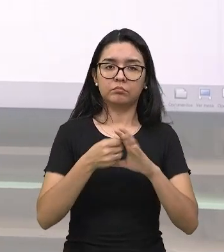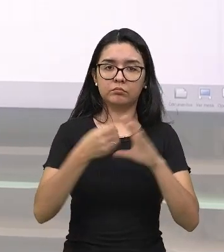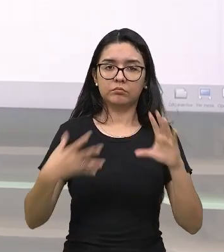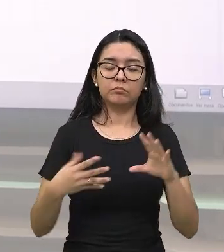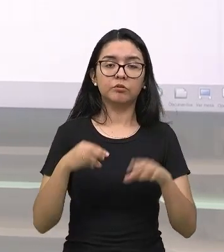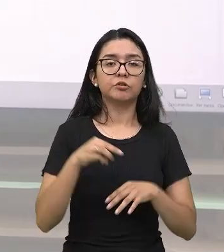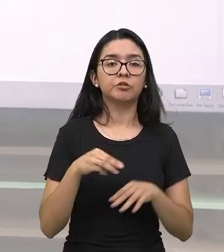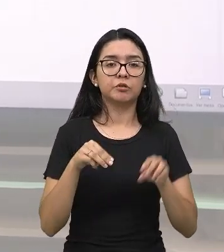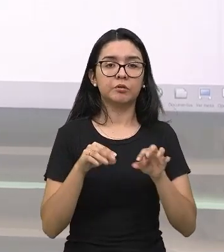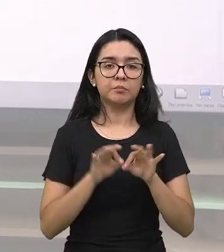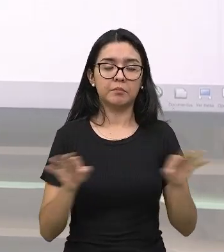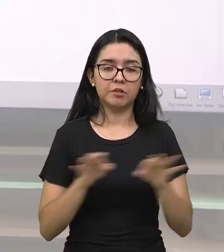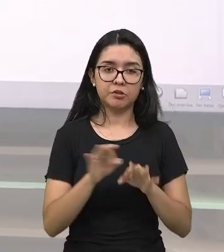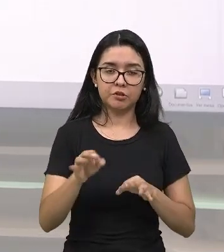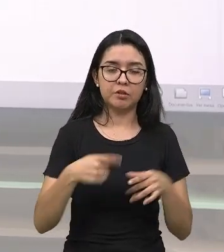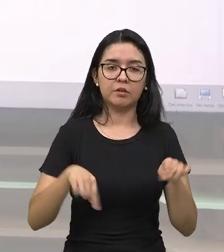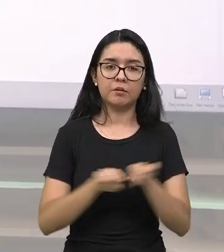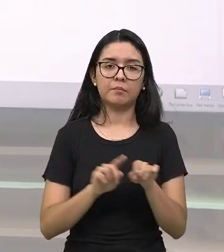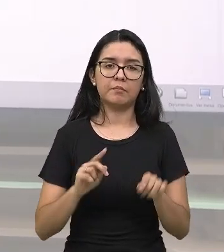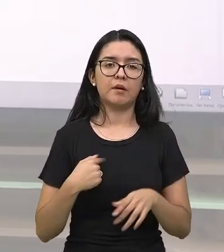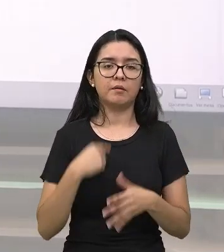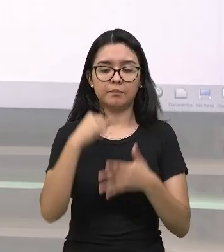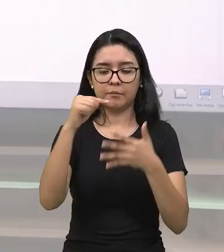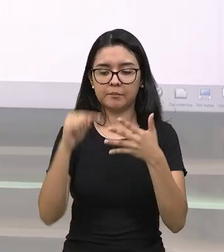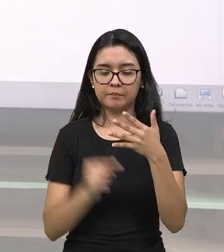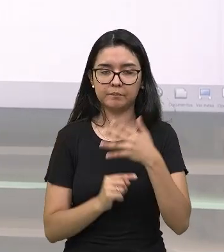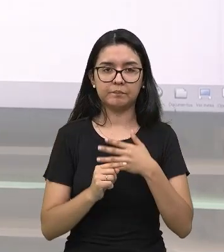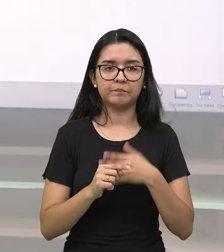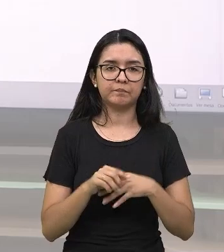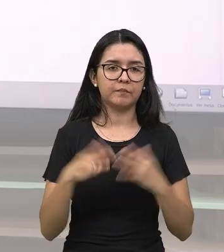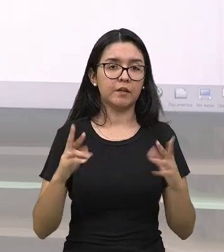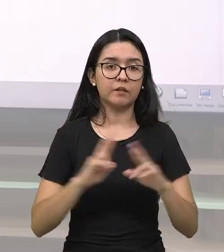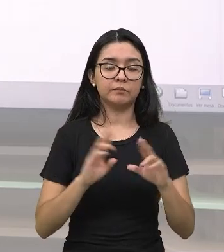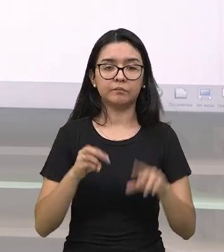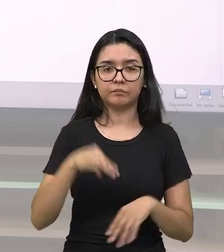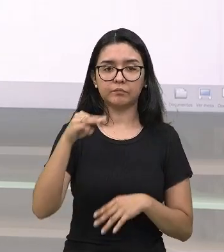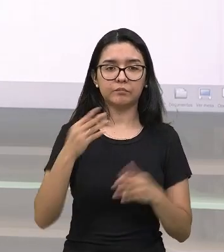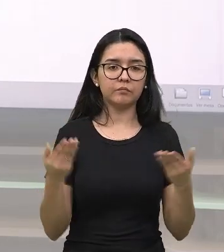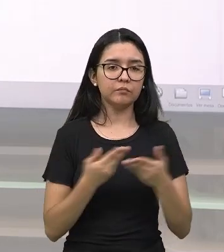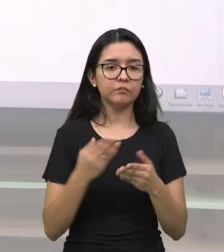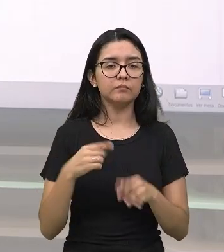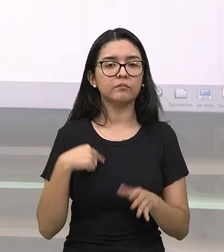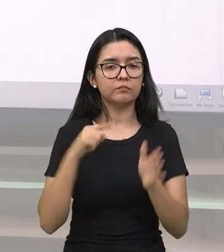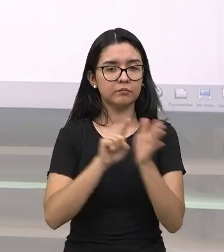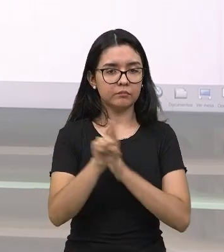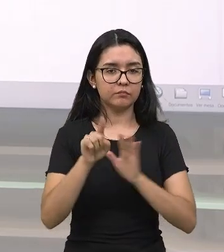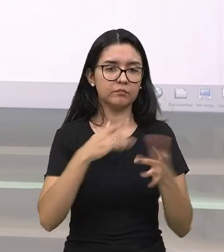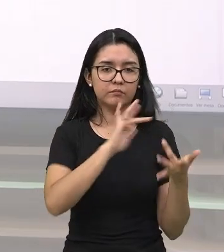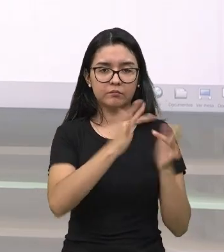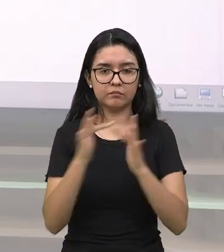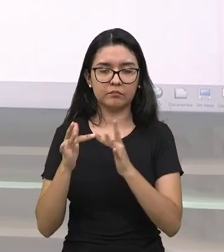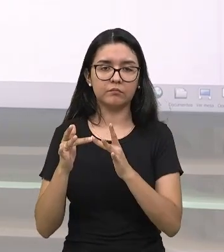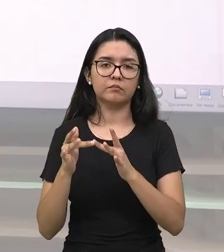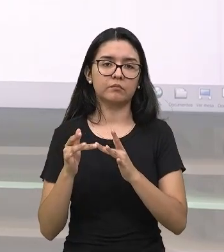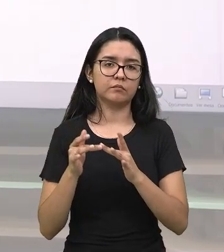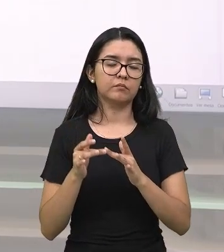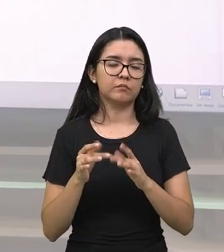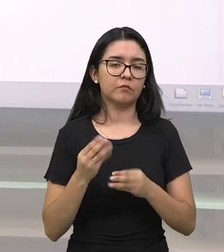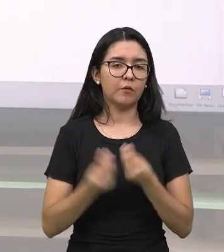comprimento e quais os seus respectivos valores em relação ao metro, vamos agora resolver uma situação contextualizada, uma situação